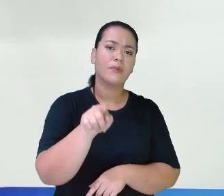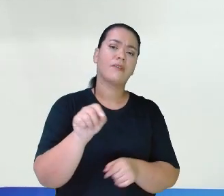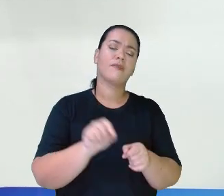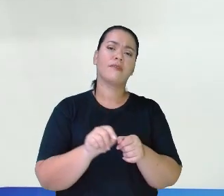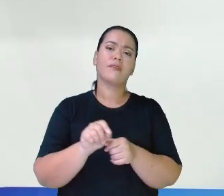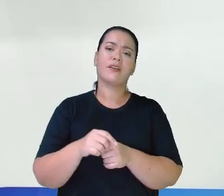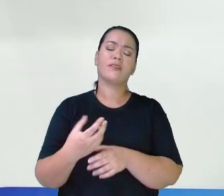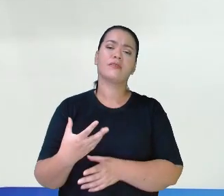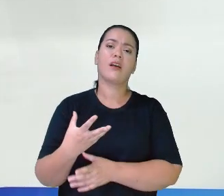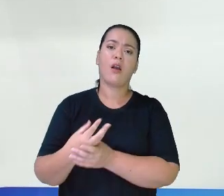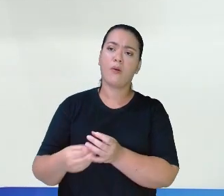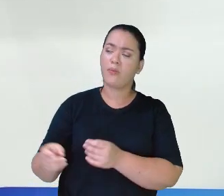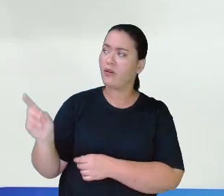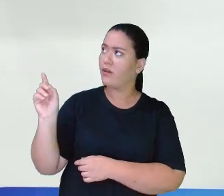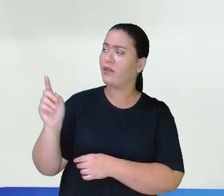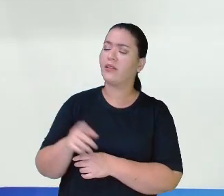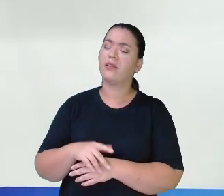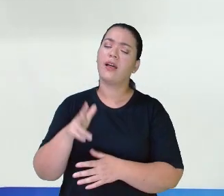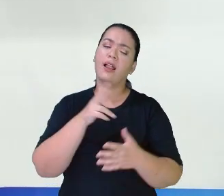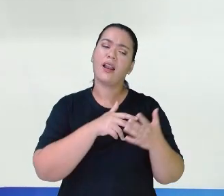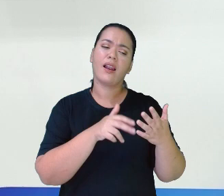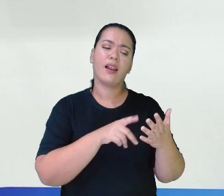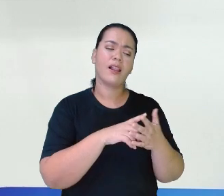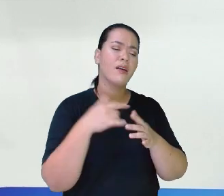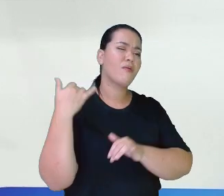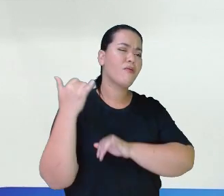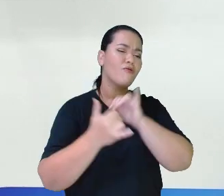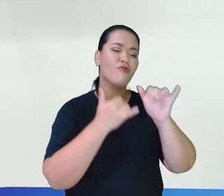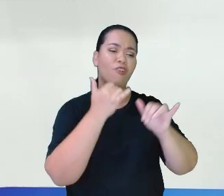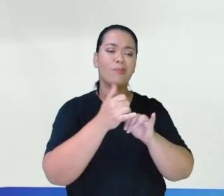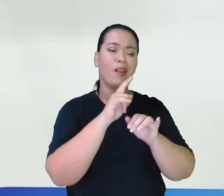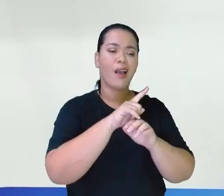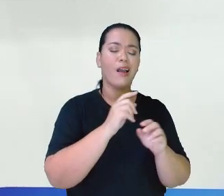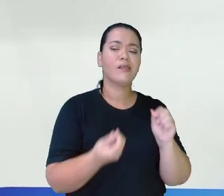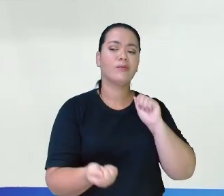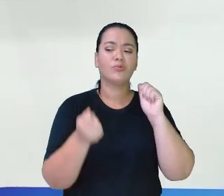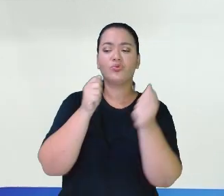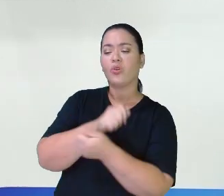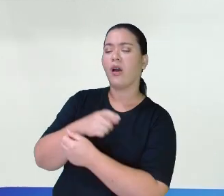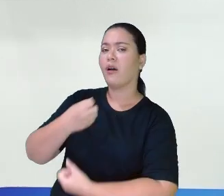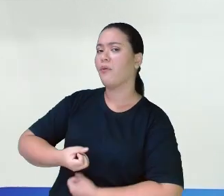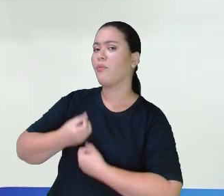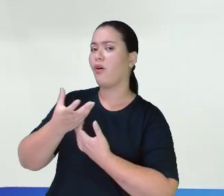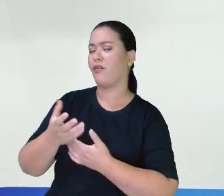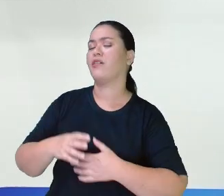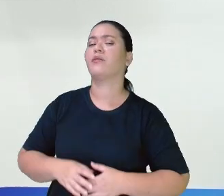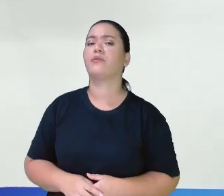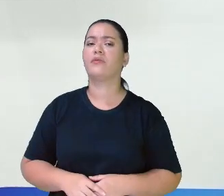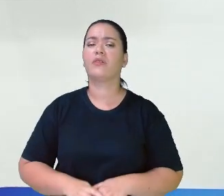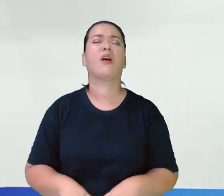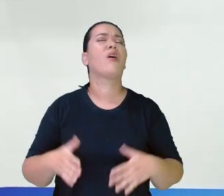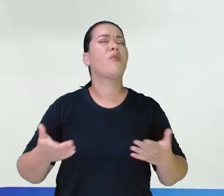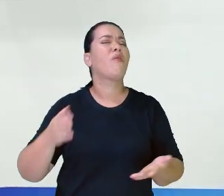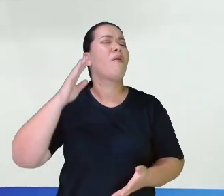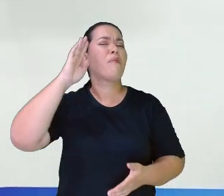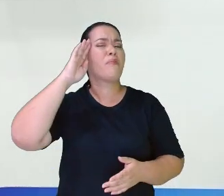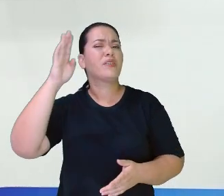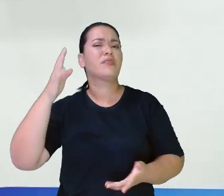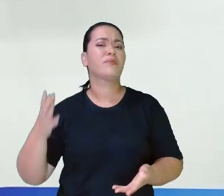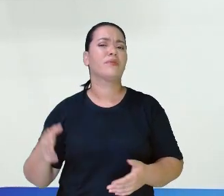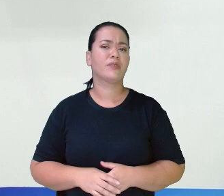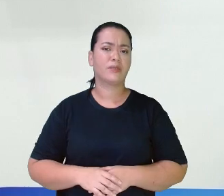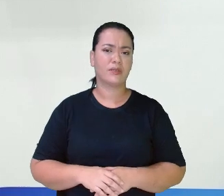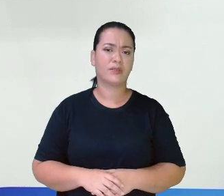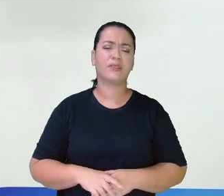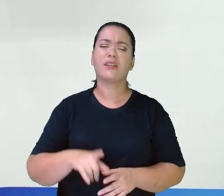pode analisar, ler uma fábula, ler um conto e transformá-la num poema. Professora, quais são as principais diferenças? Eu não lembro muito